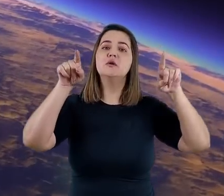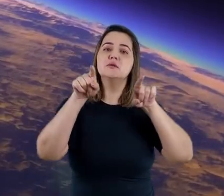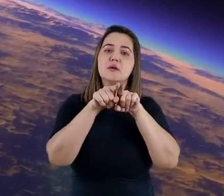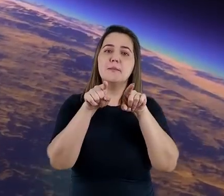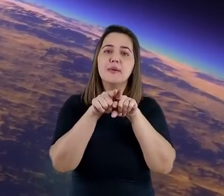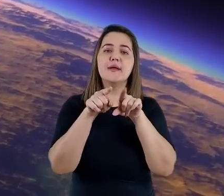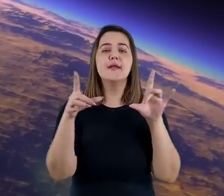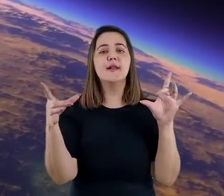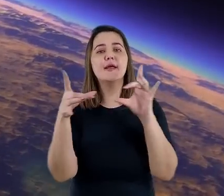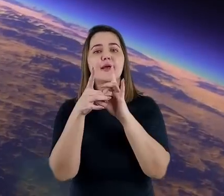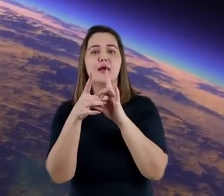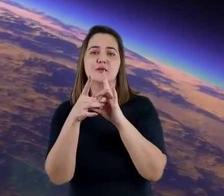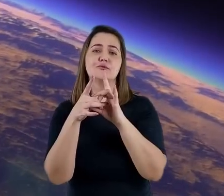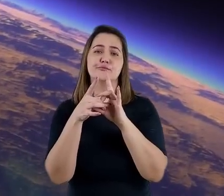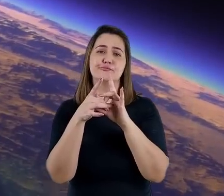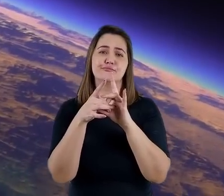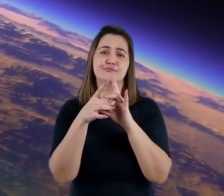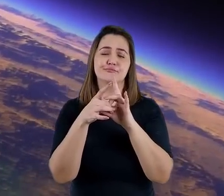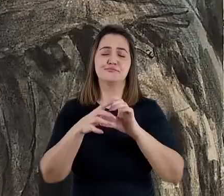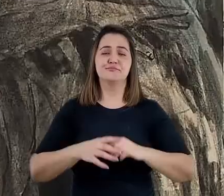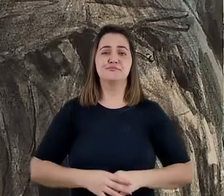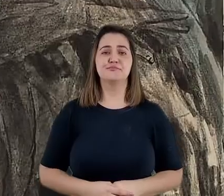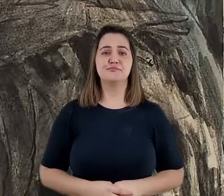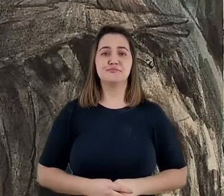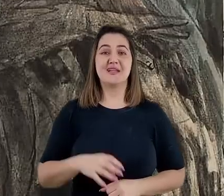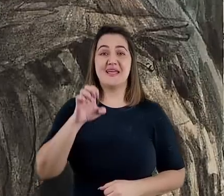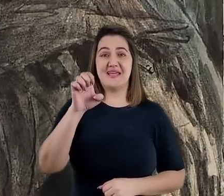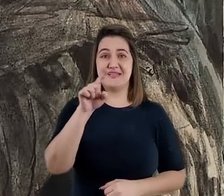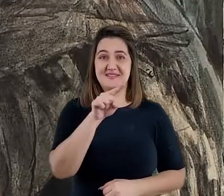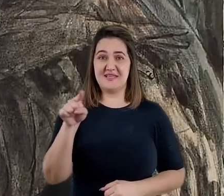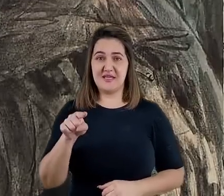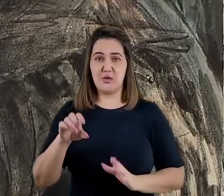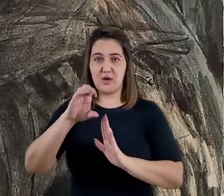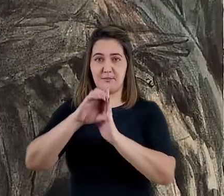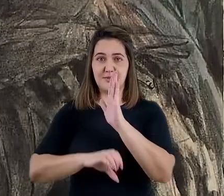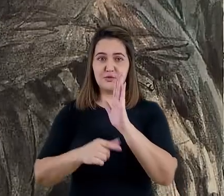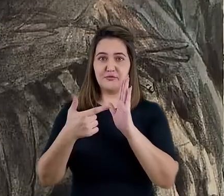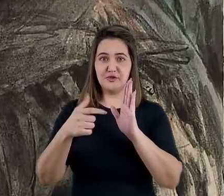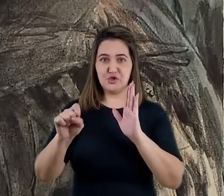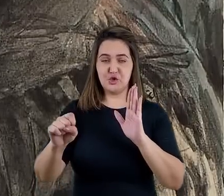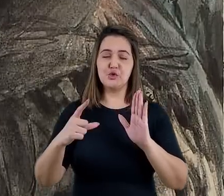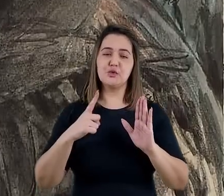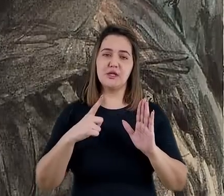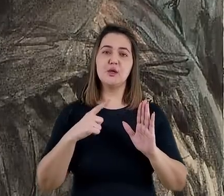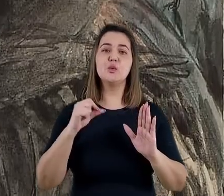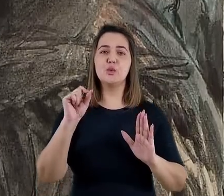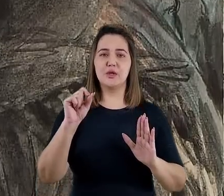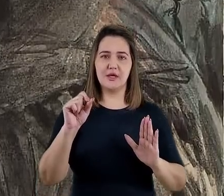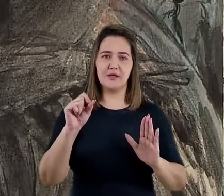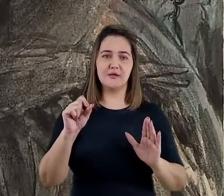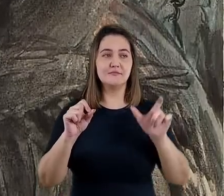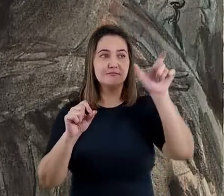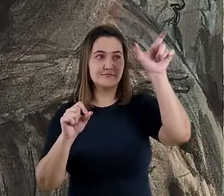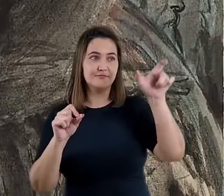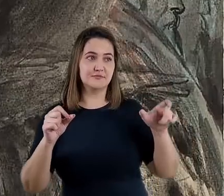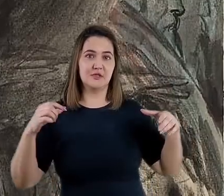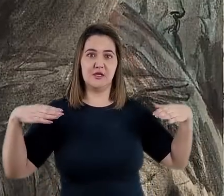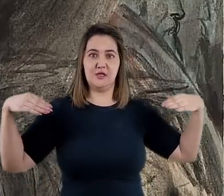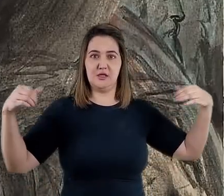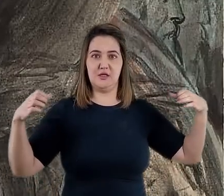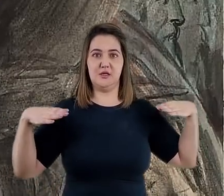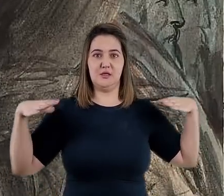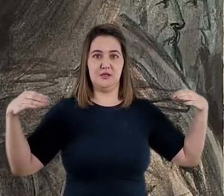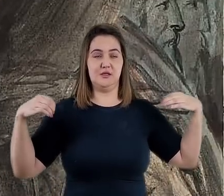de imagens do santuário. Ezequiel 28:14 apresenta um antagonista como sendo o